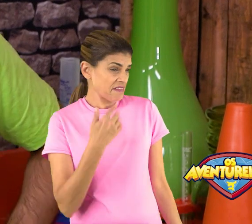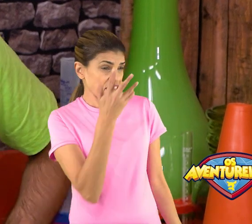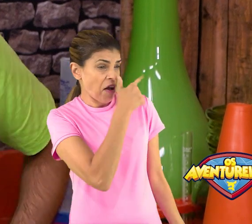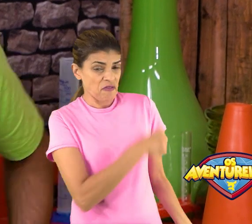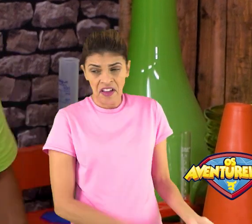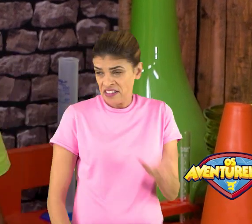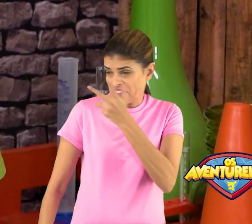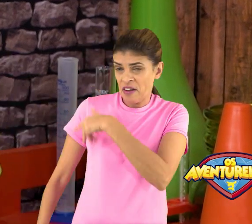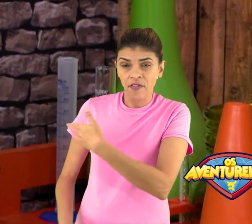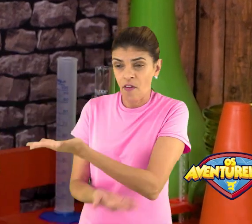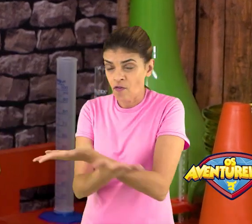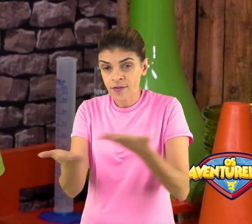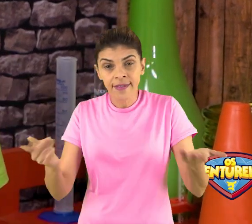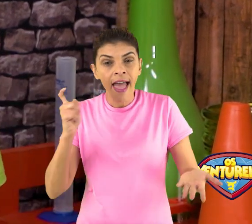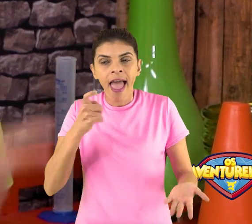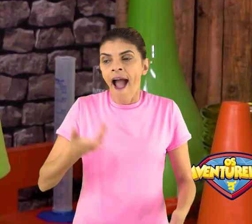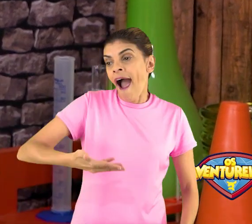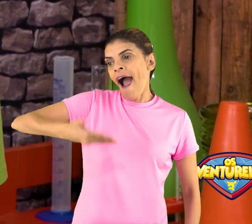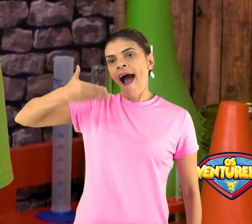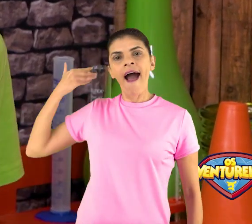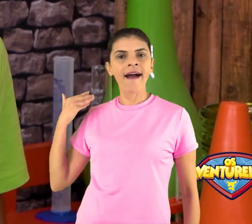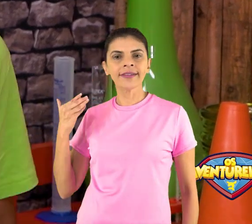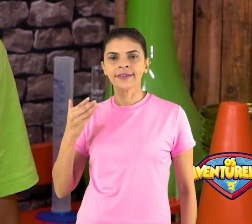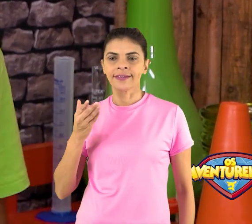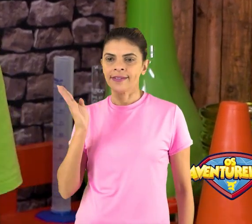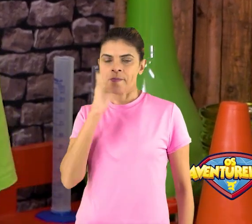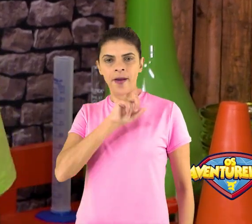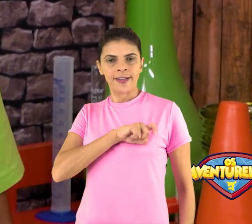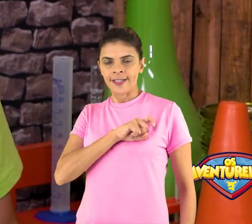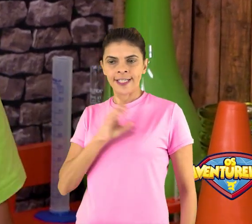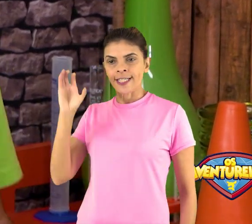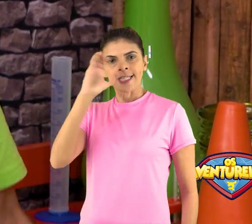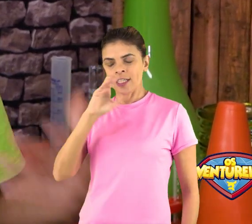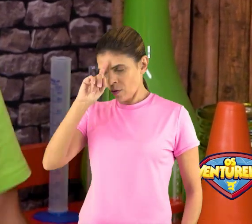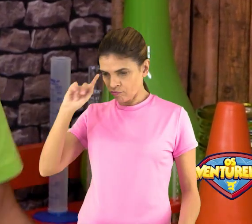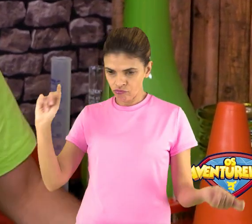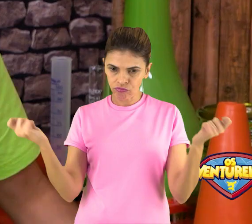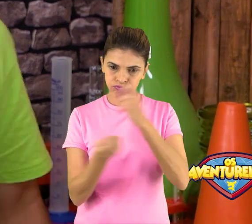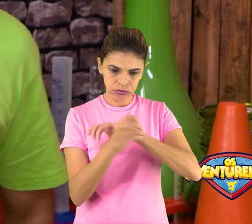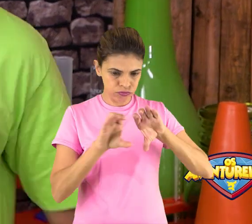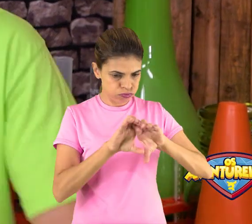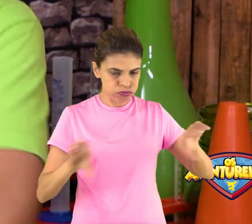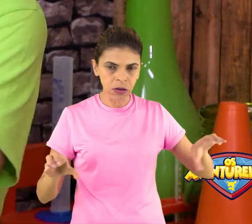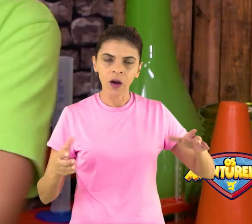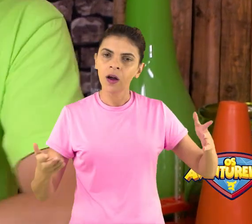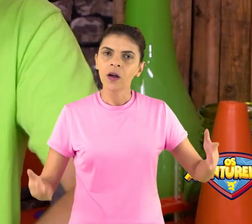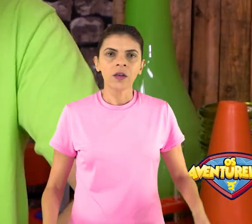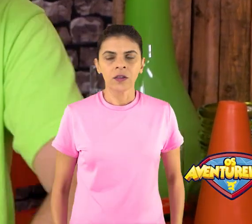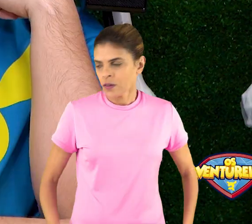Salvar. Vocês deveriam ter aparecido antes daquele vilão cientista ter me transformado em latão.